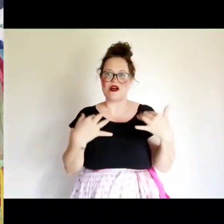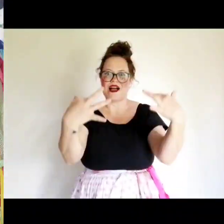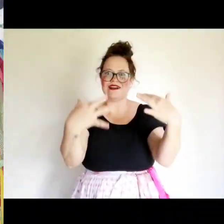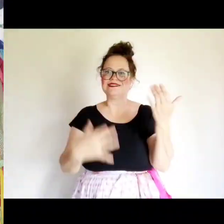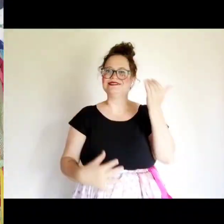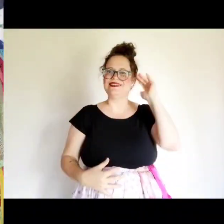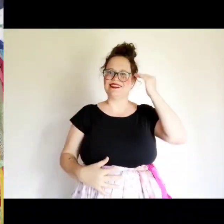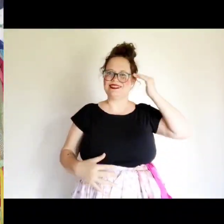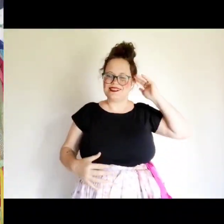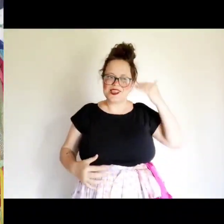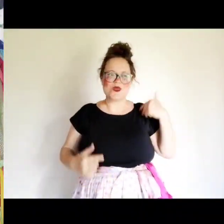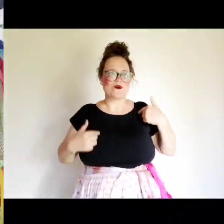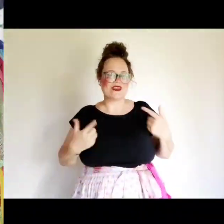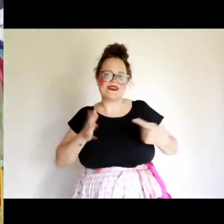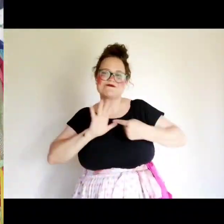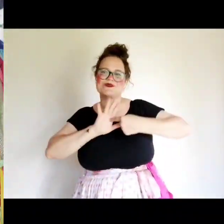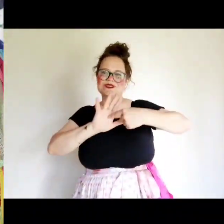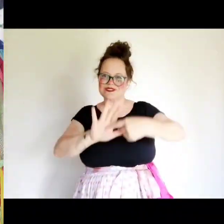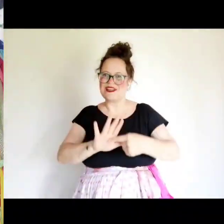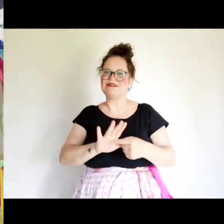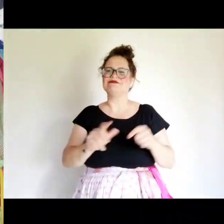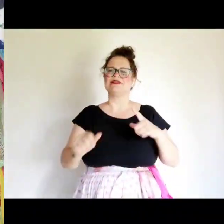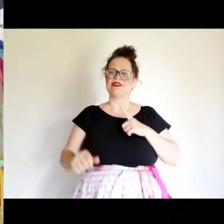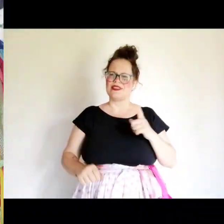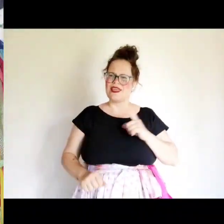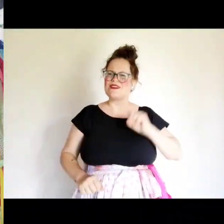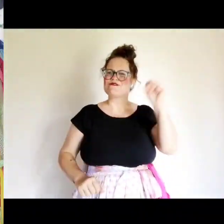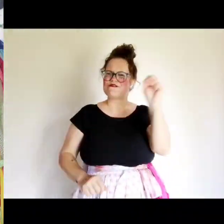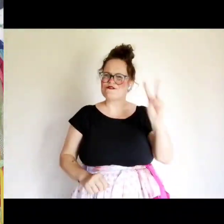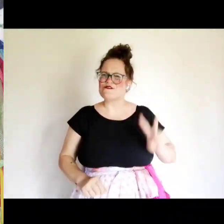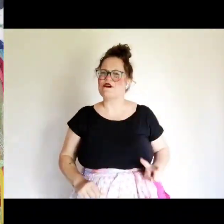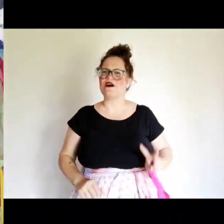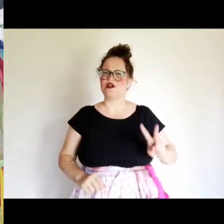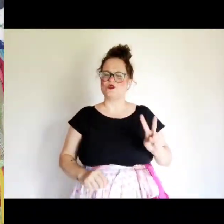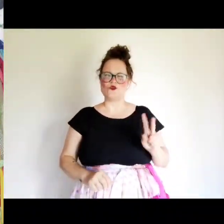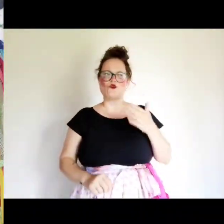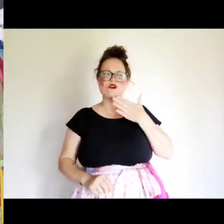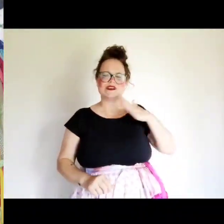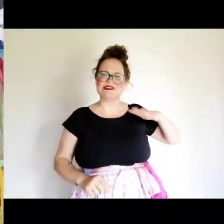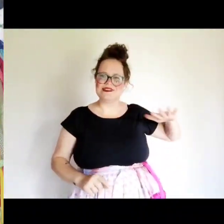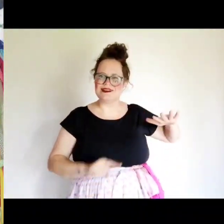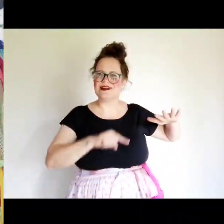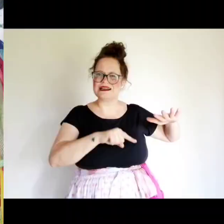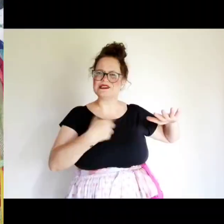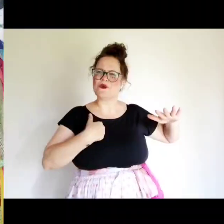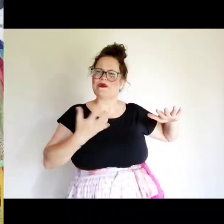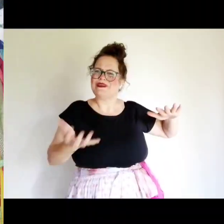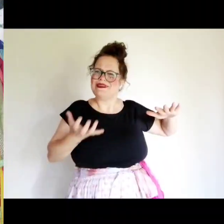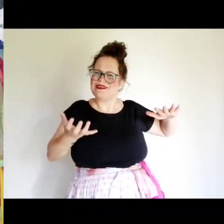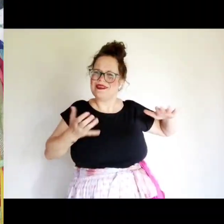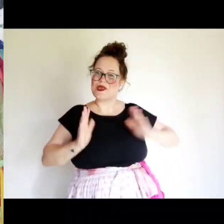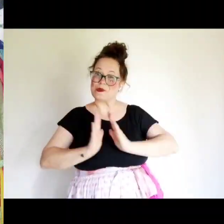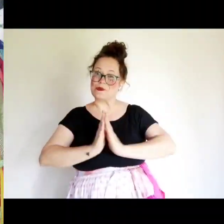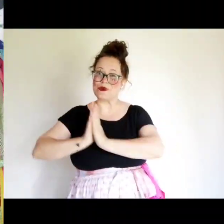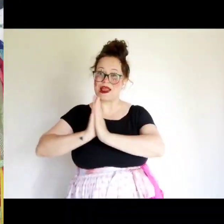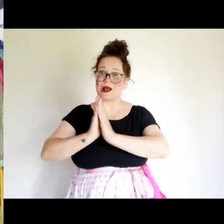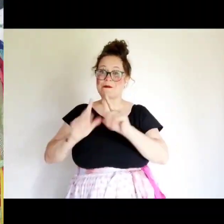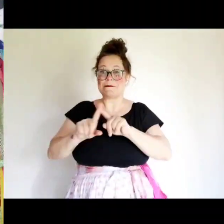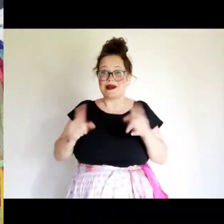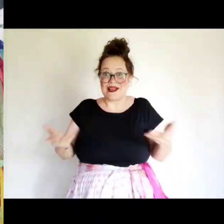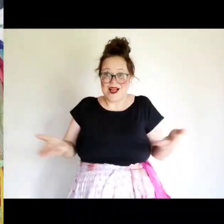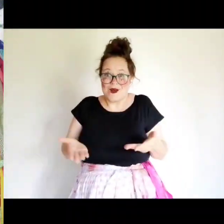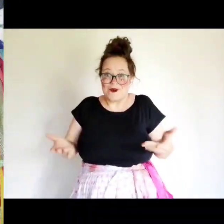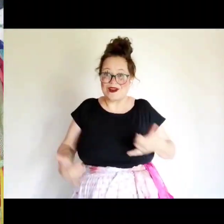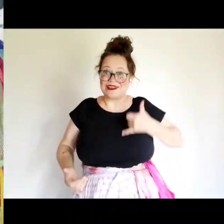passar, valorizou essa minha memória de ser criança e queria ser boneca. E agora, com